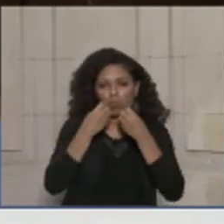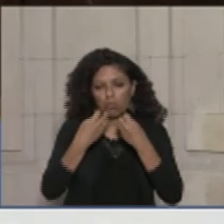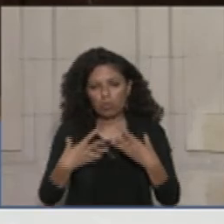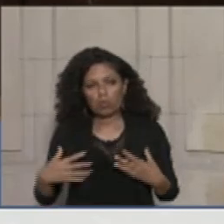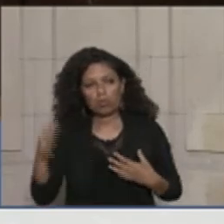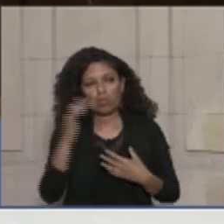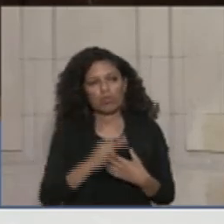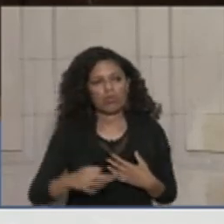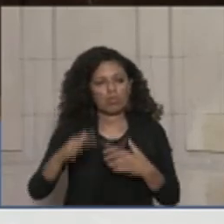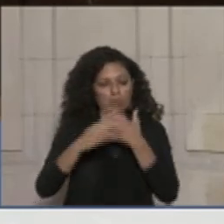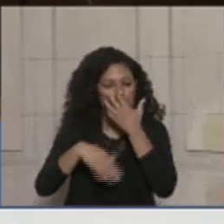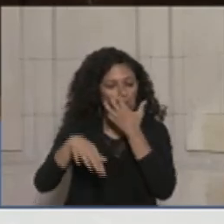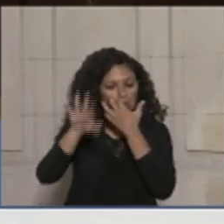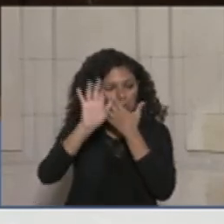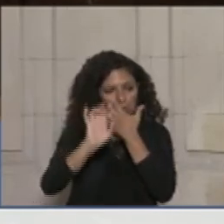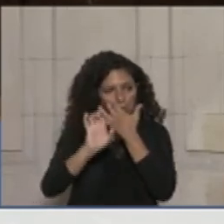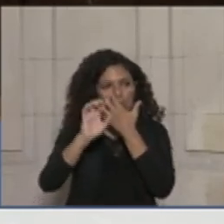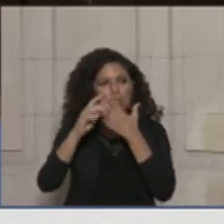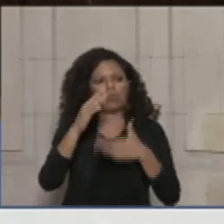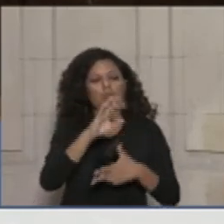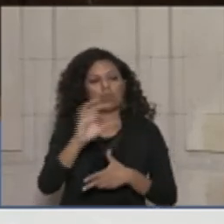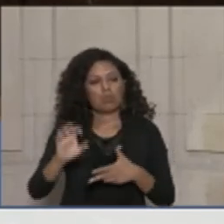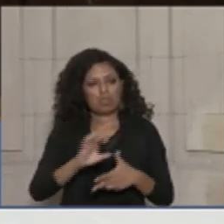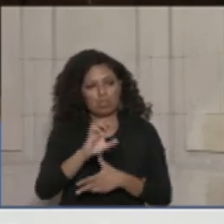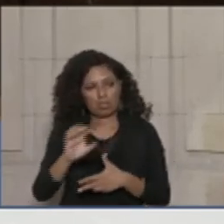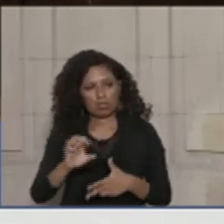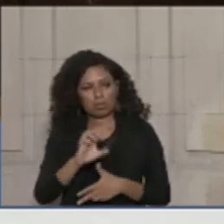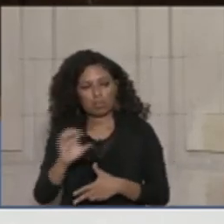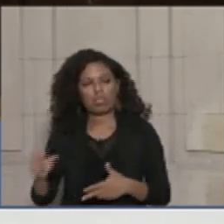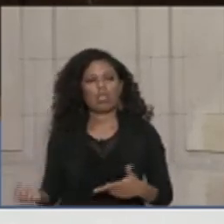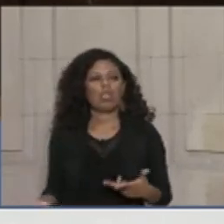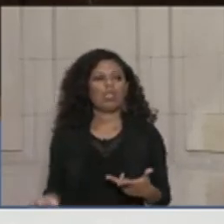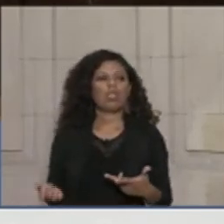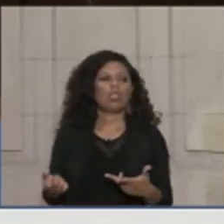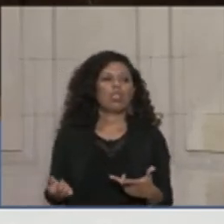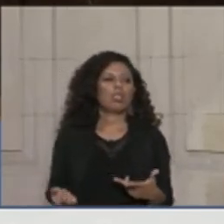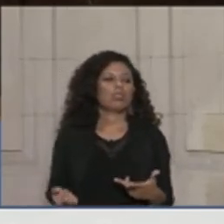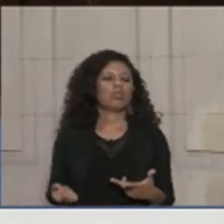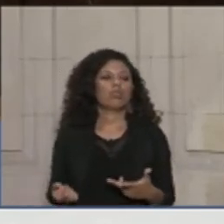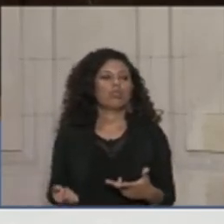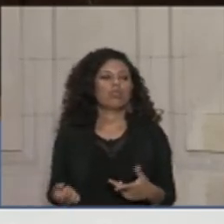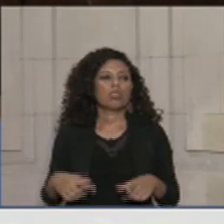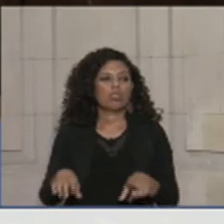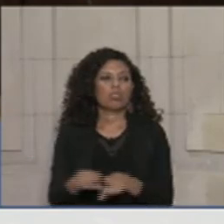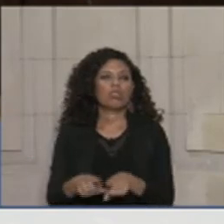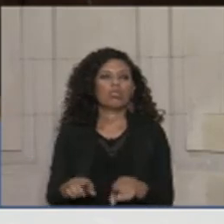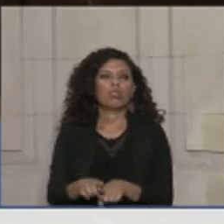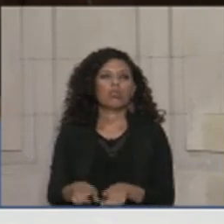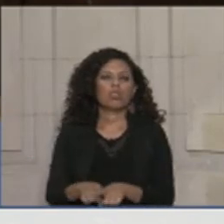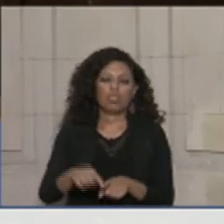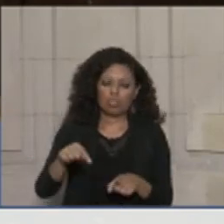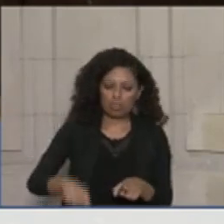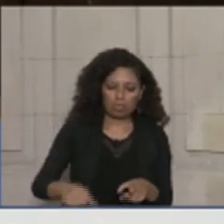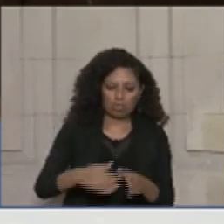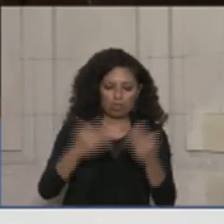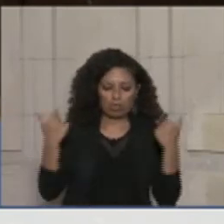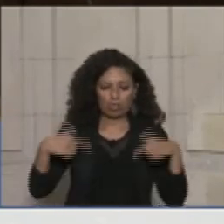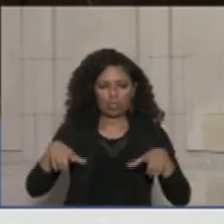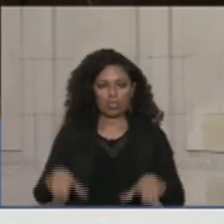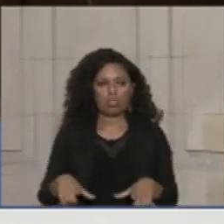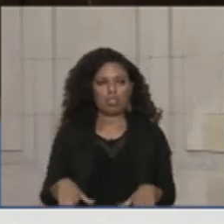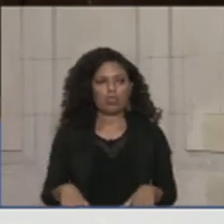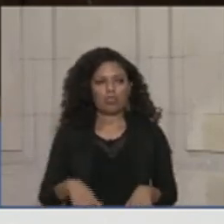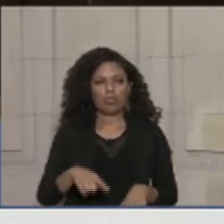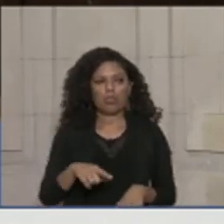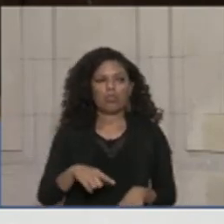universidades estaduais, entre o Poder Executivo, a Secretaria Estadual de Ciência e Tecnologia, e também com esta casa, ressaltando